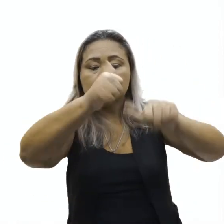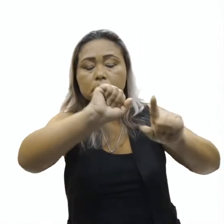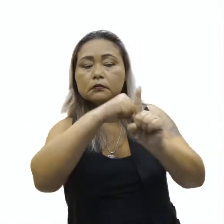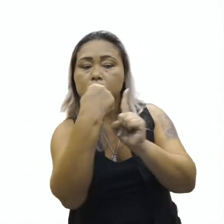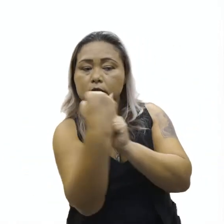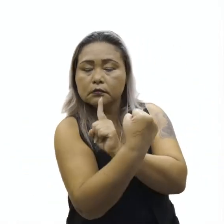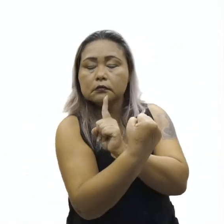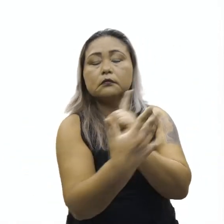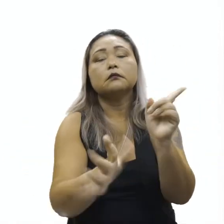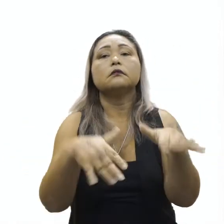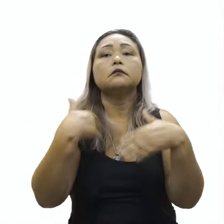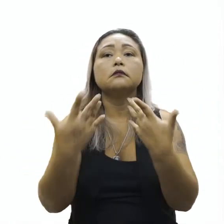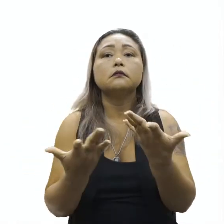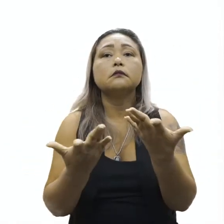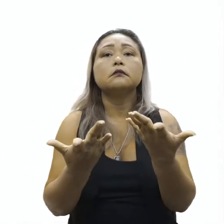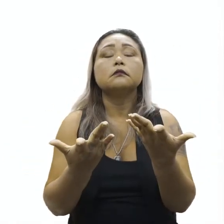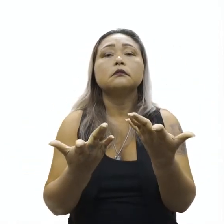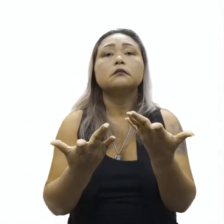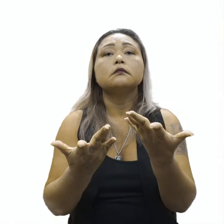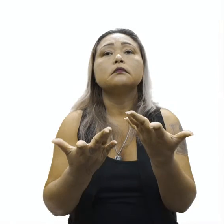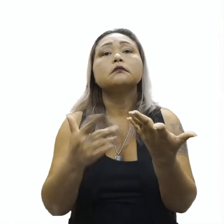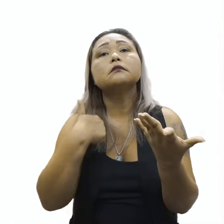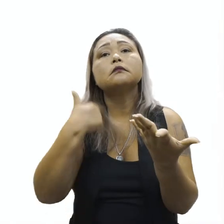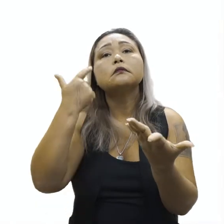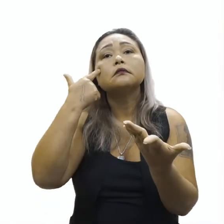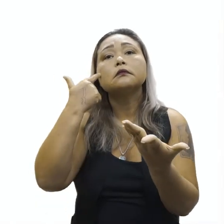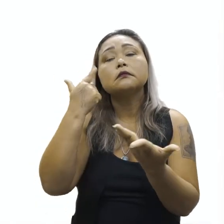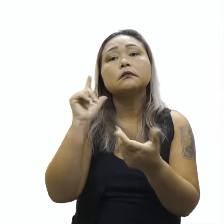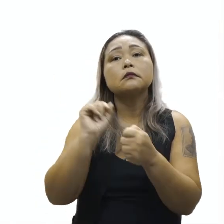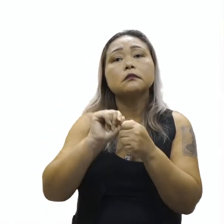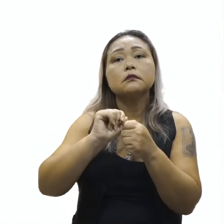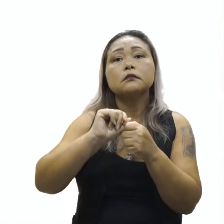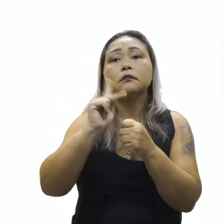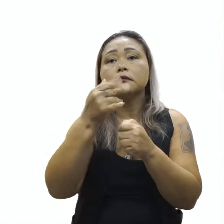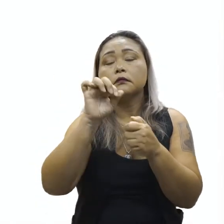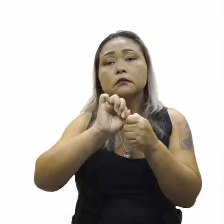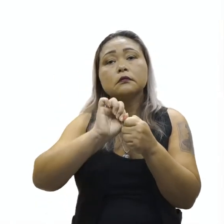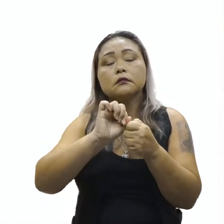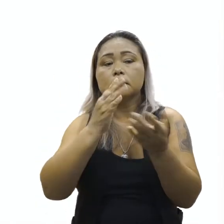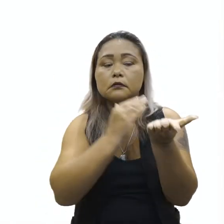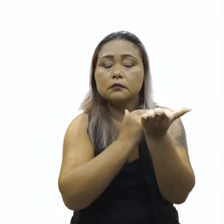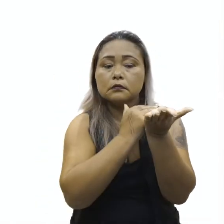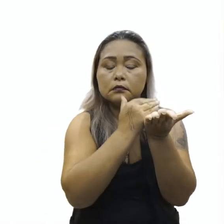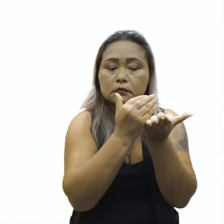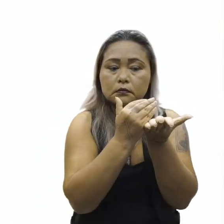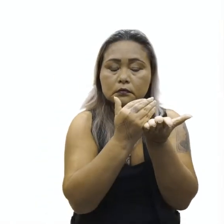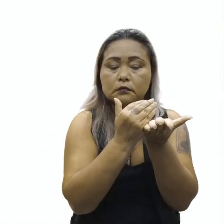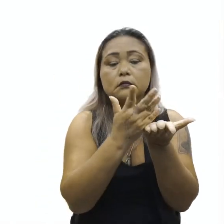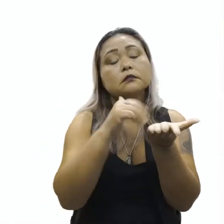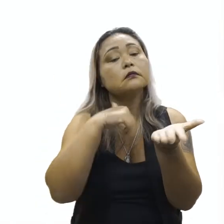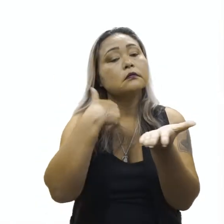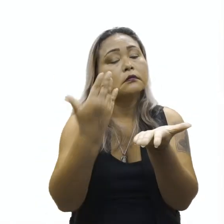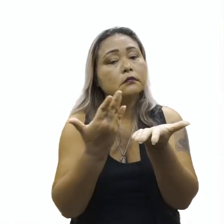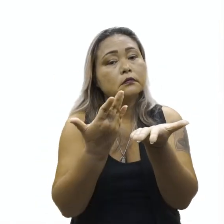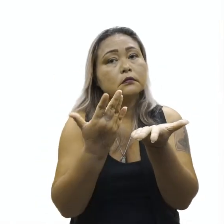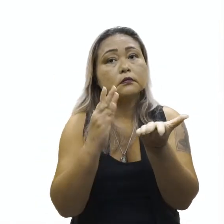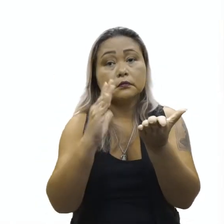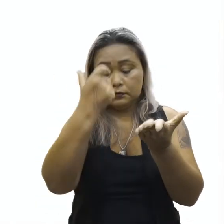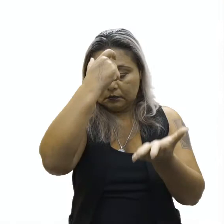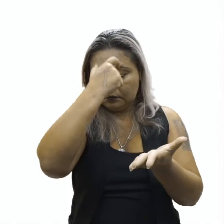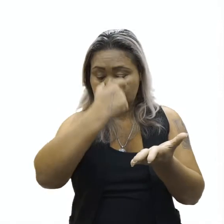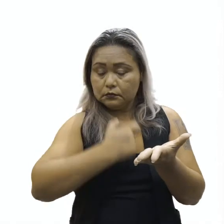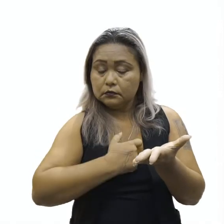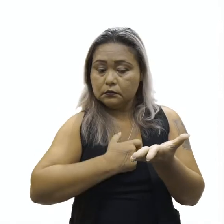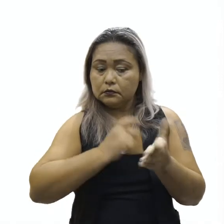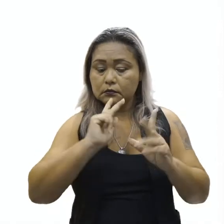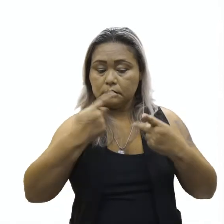Olha só, o que o Hobbes pensa? Primeiro, ele parte de um princípio. O princípio dele é de que a natureza humana não